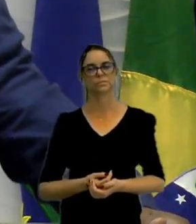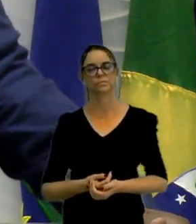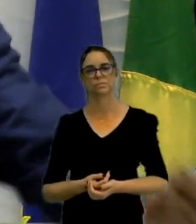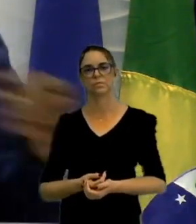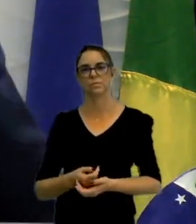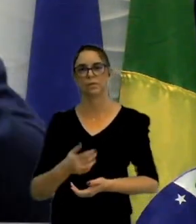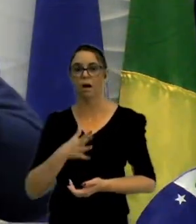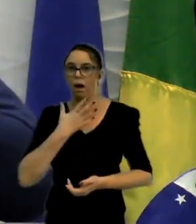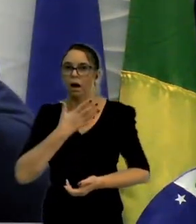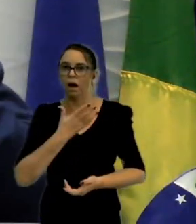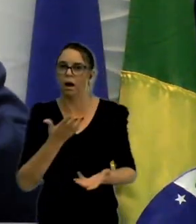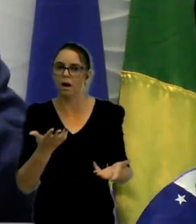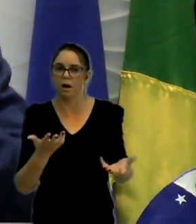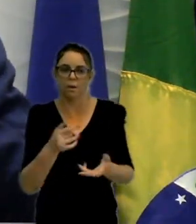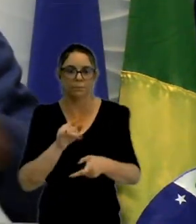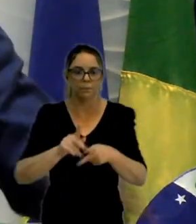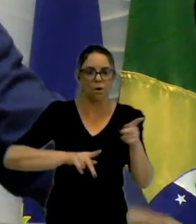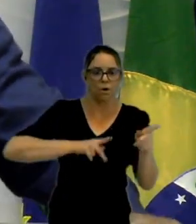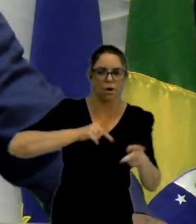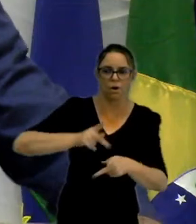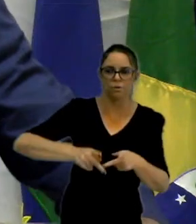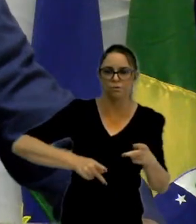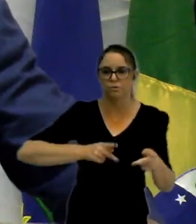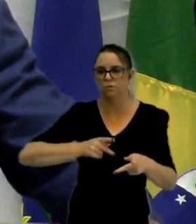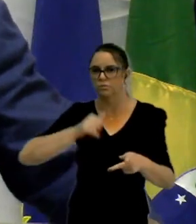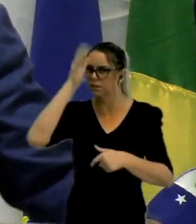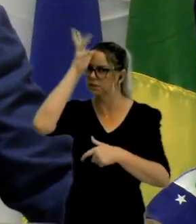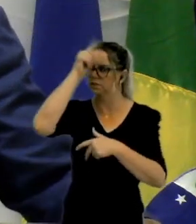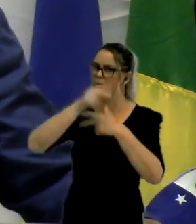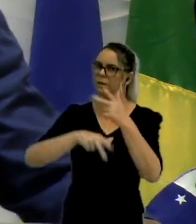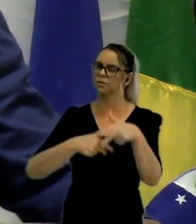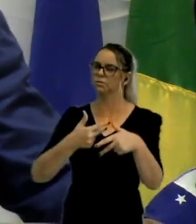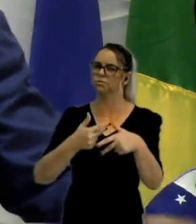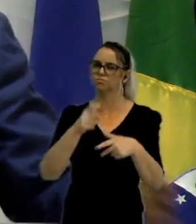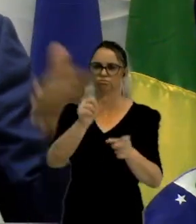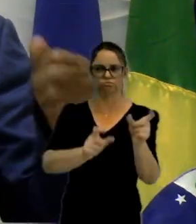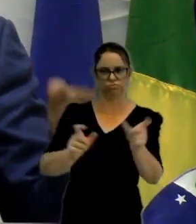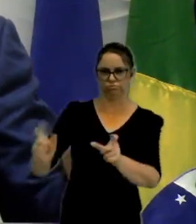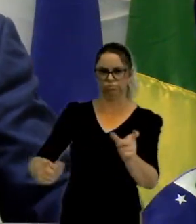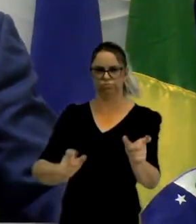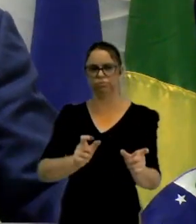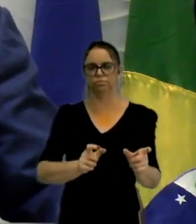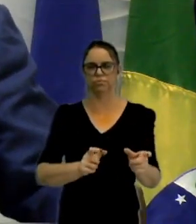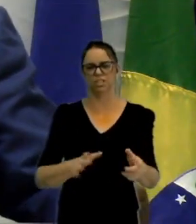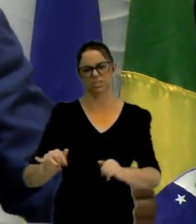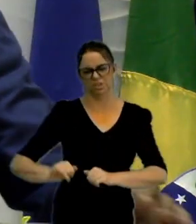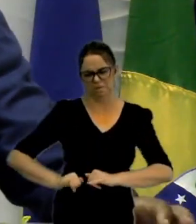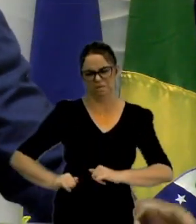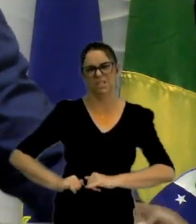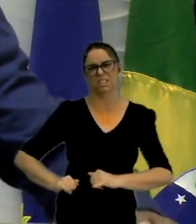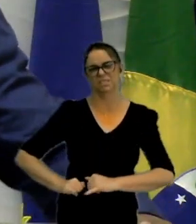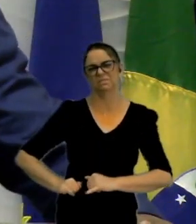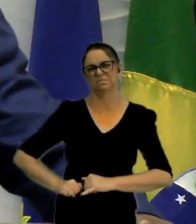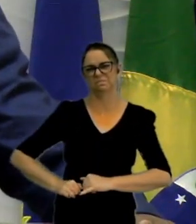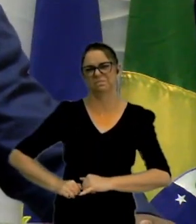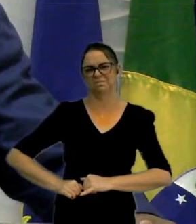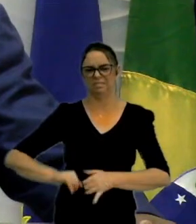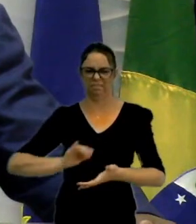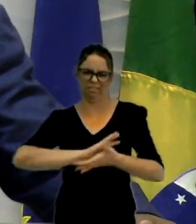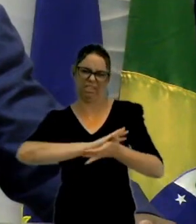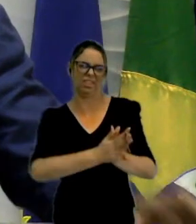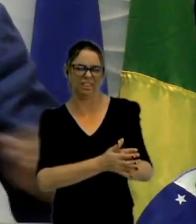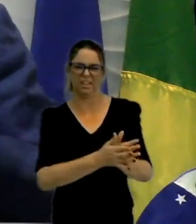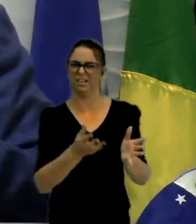absurdo que a população de São Bento está sofrendo, esse grande descaso da Copesa.